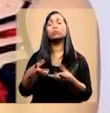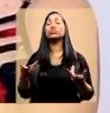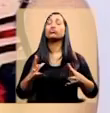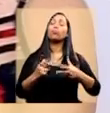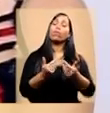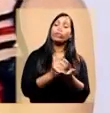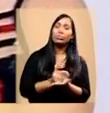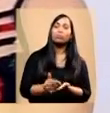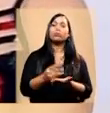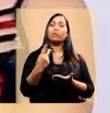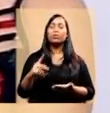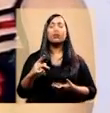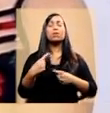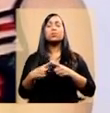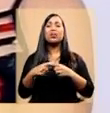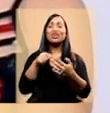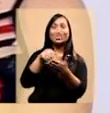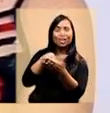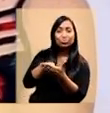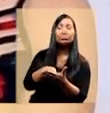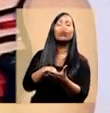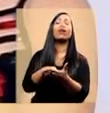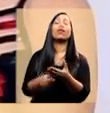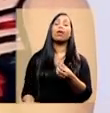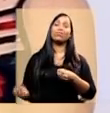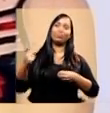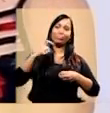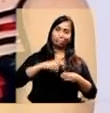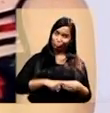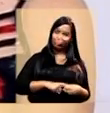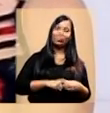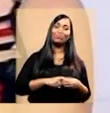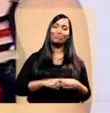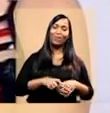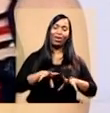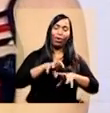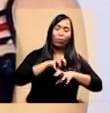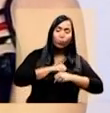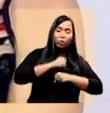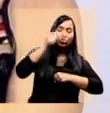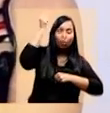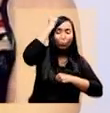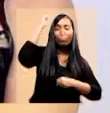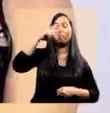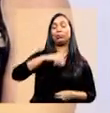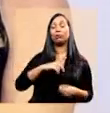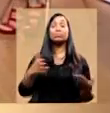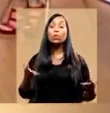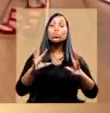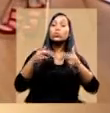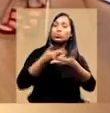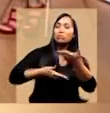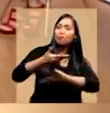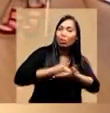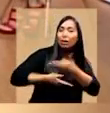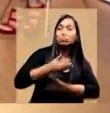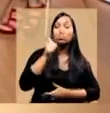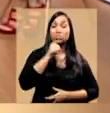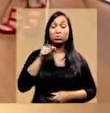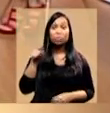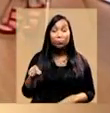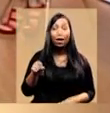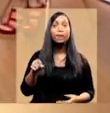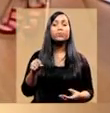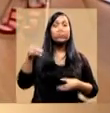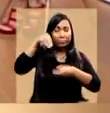iniciativa dela, realmente, né, no sentido de denunciar, volta, né? Tem um reflexo muito ruim de culpa. E toda essa relação dessa